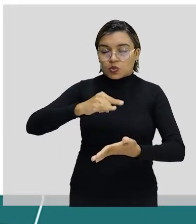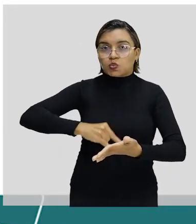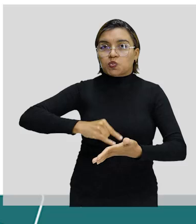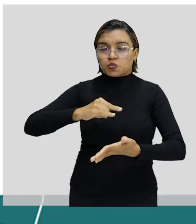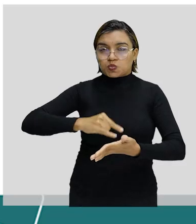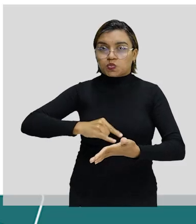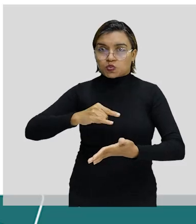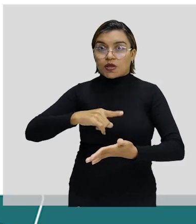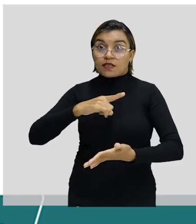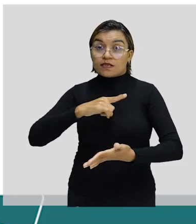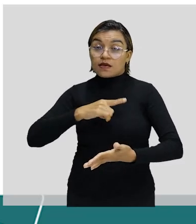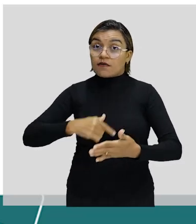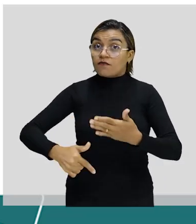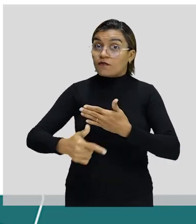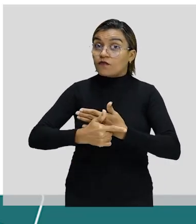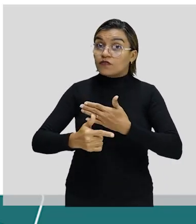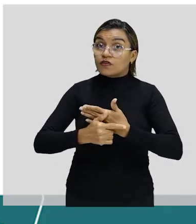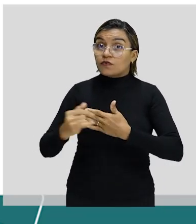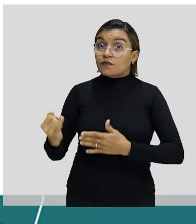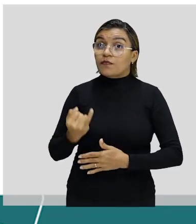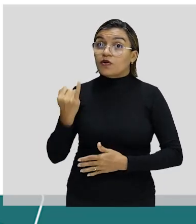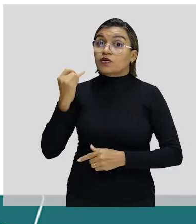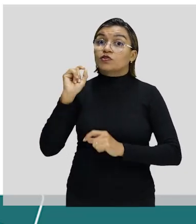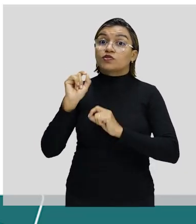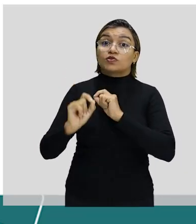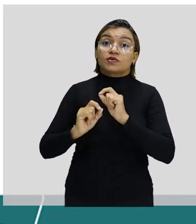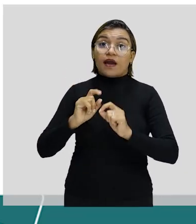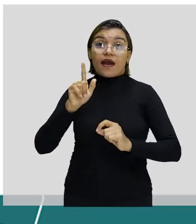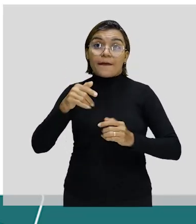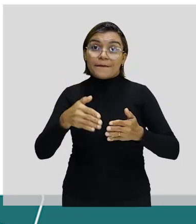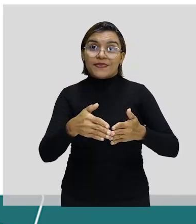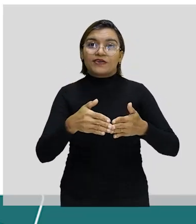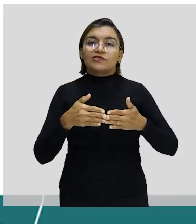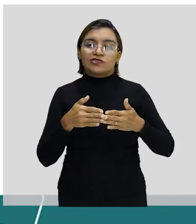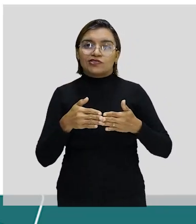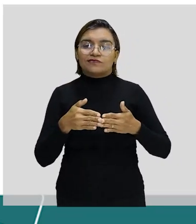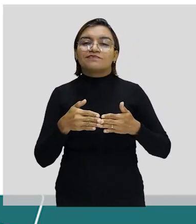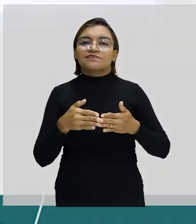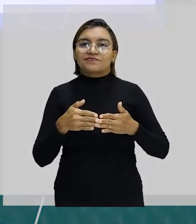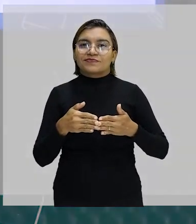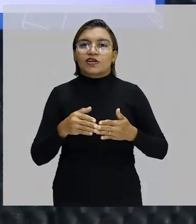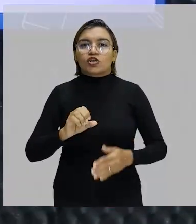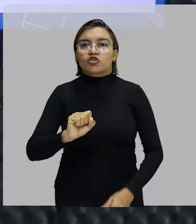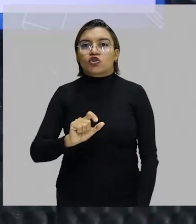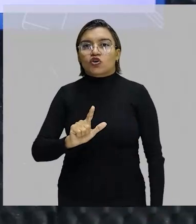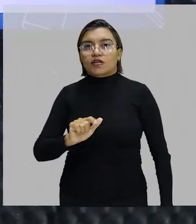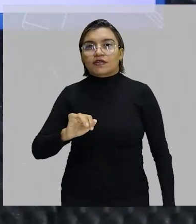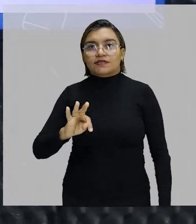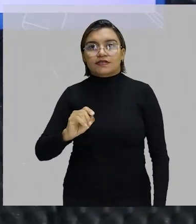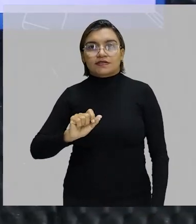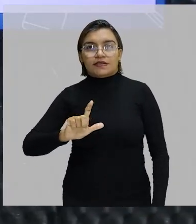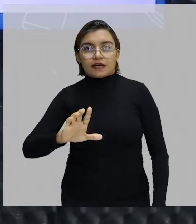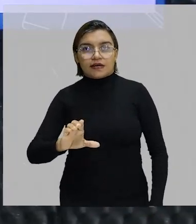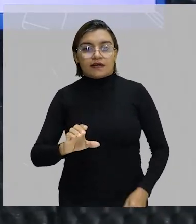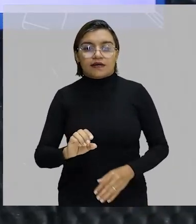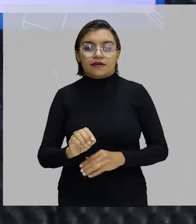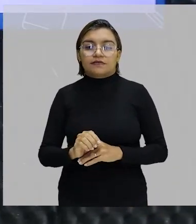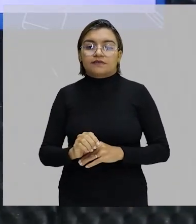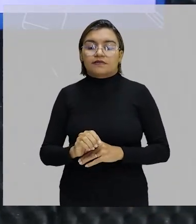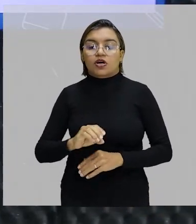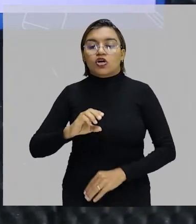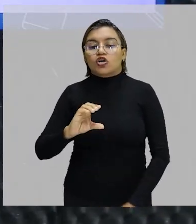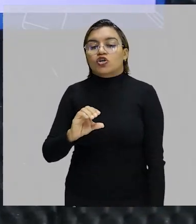documento, onde a função primordial dele é, como eu já disse, pedir, solicitar, requerer algo.